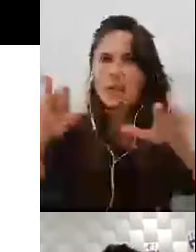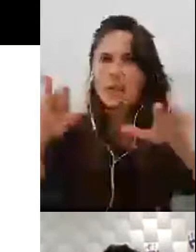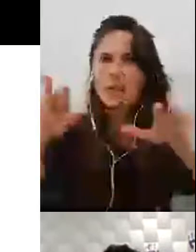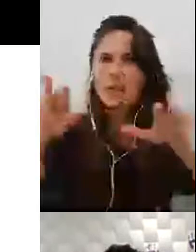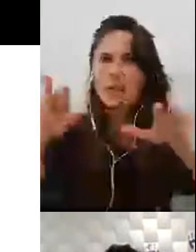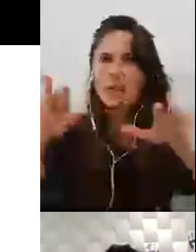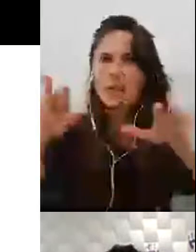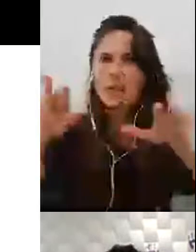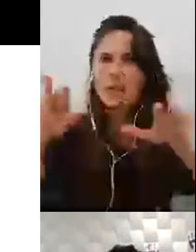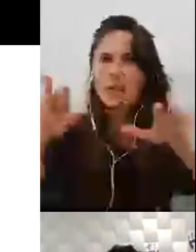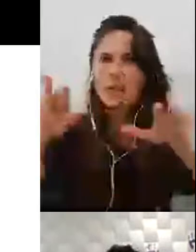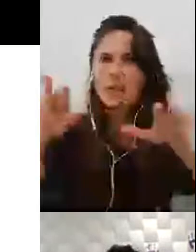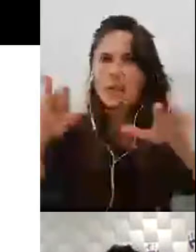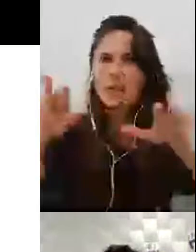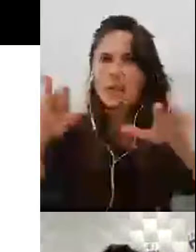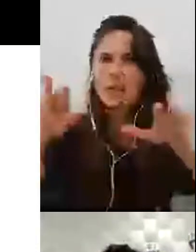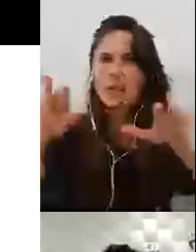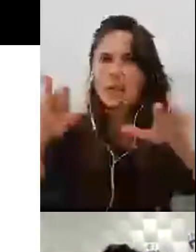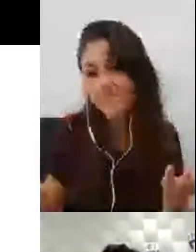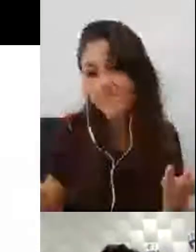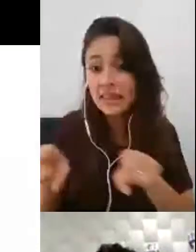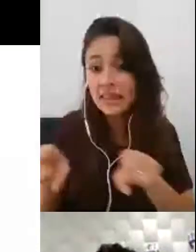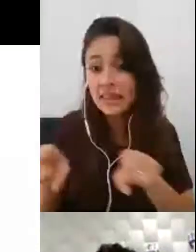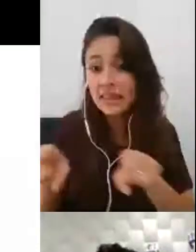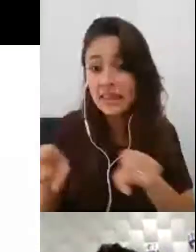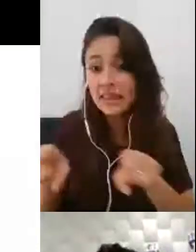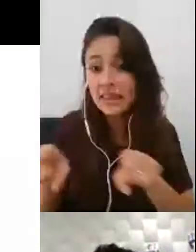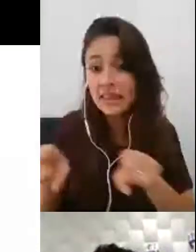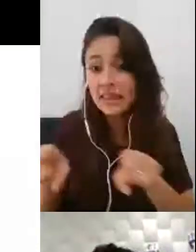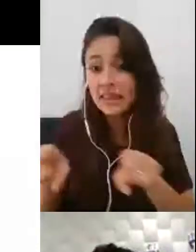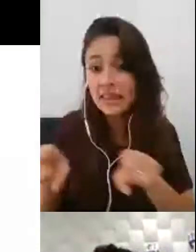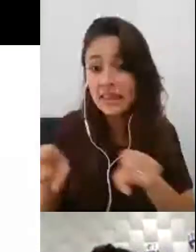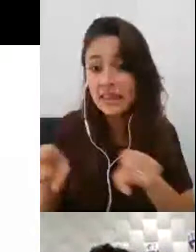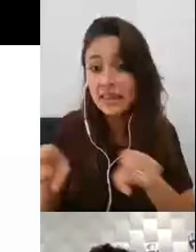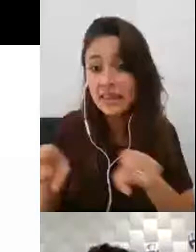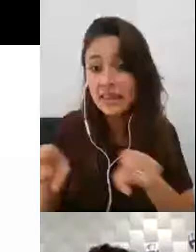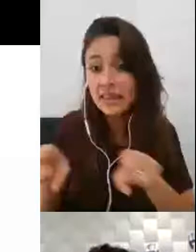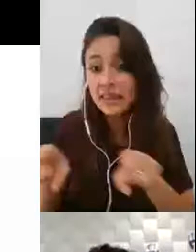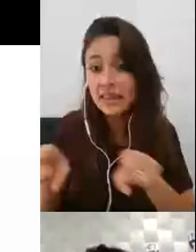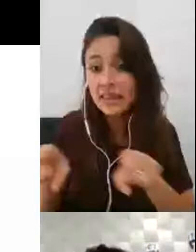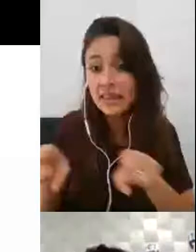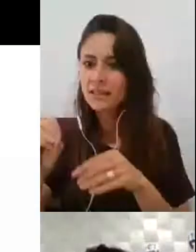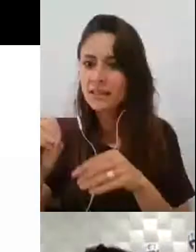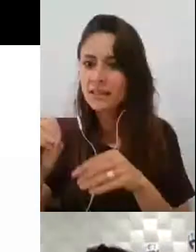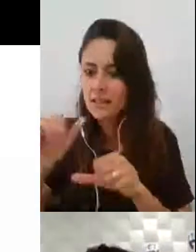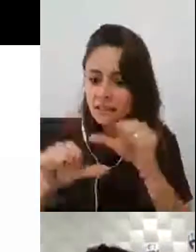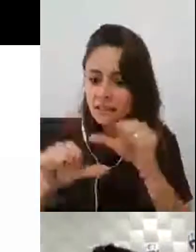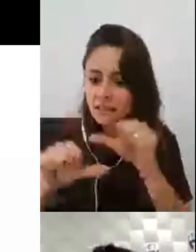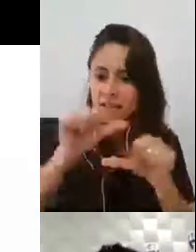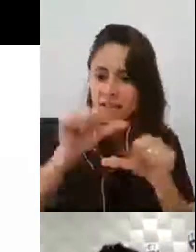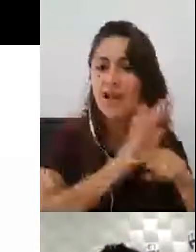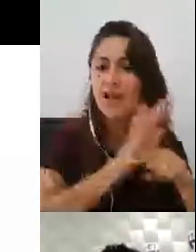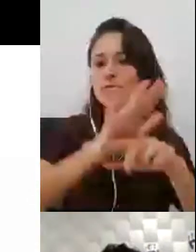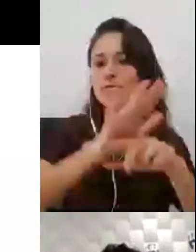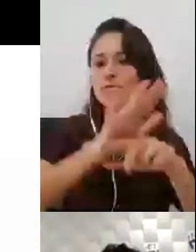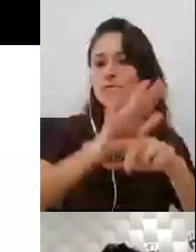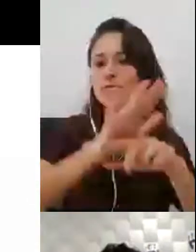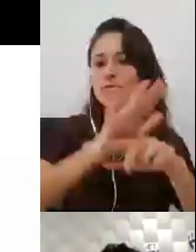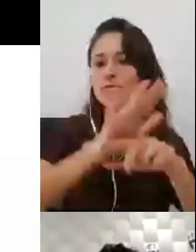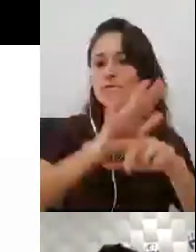e transformando diversos insumos em um produto na qual vai resolver uma dor do mercado, vai resolver